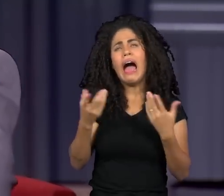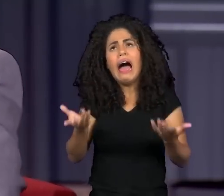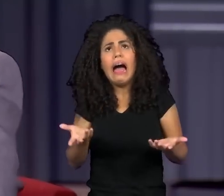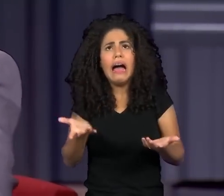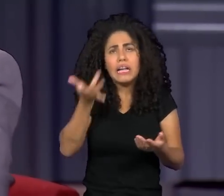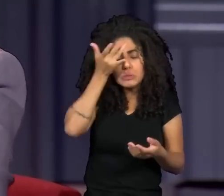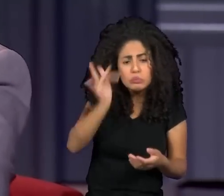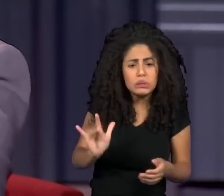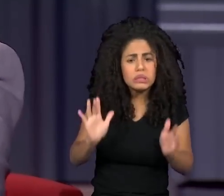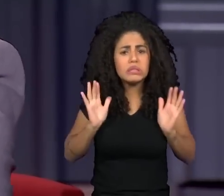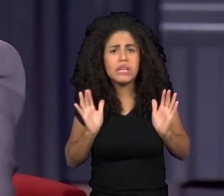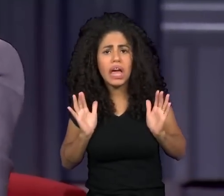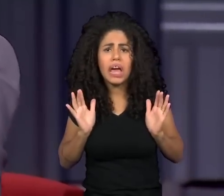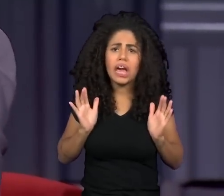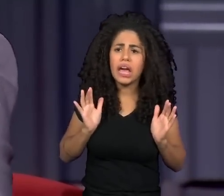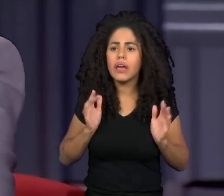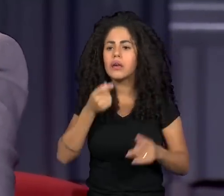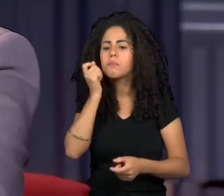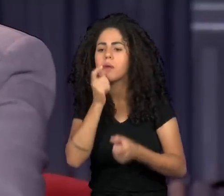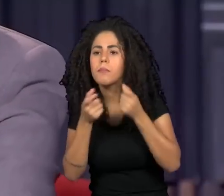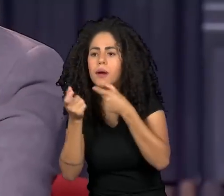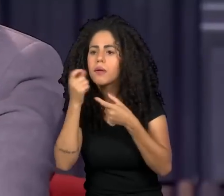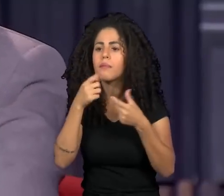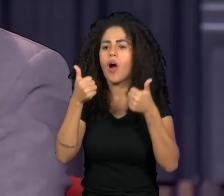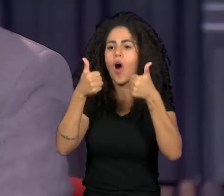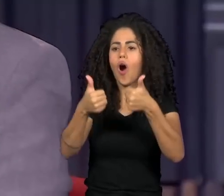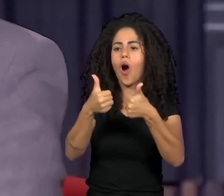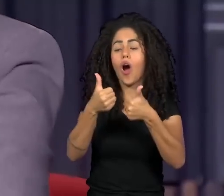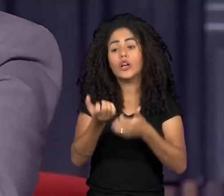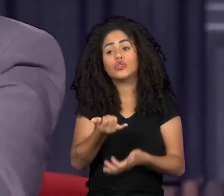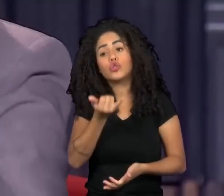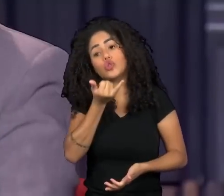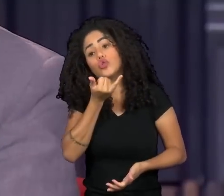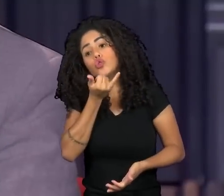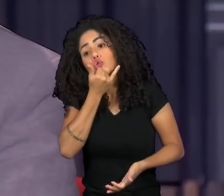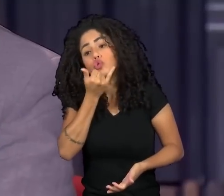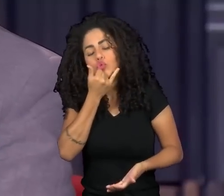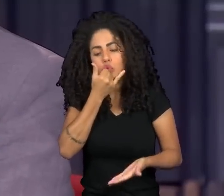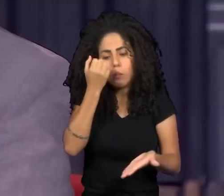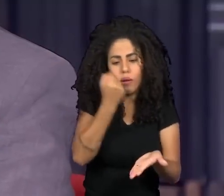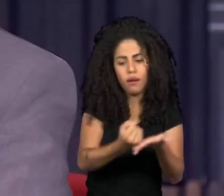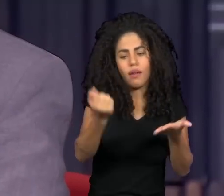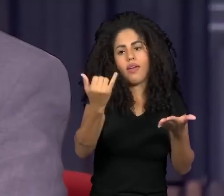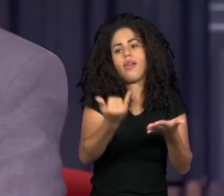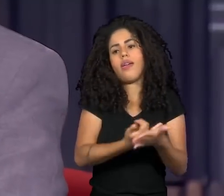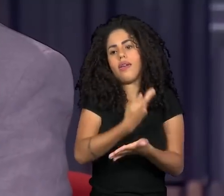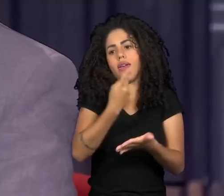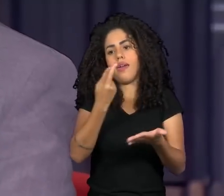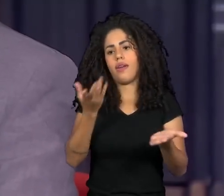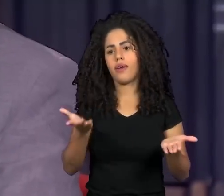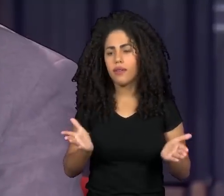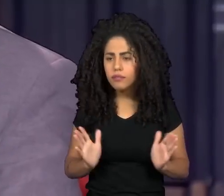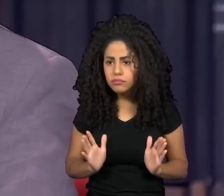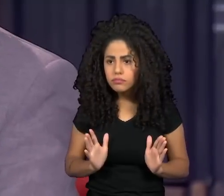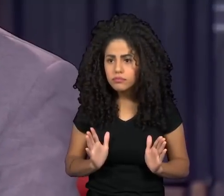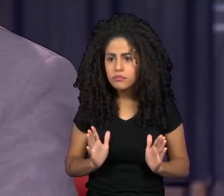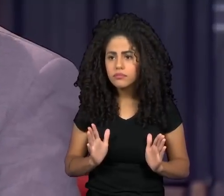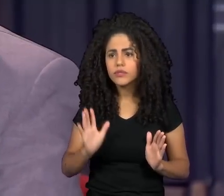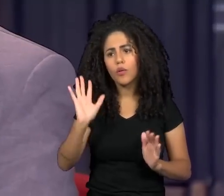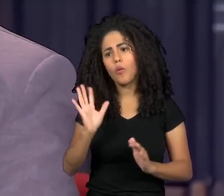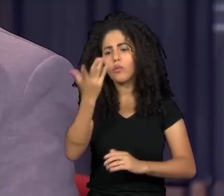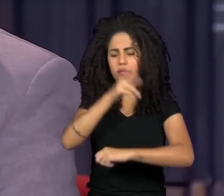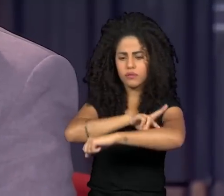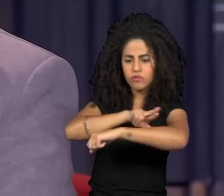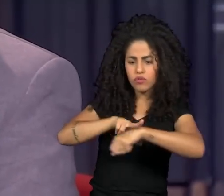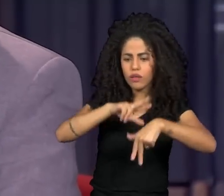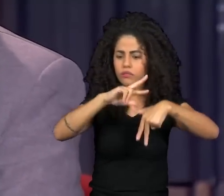tem problema nenhum, fala pra galera, olha galera, me passei aqui e tal. E pra muita gente o cancelamento não vem, né? O cancelamento ele tem cor, ele tem